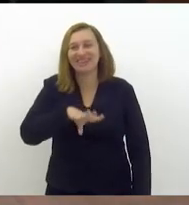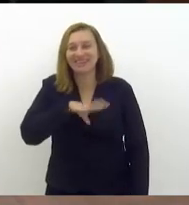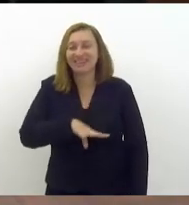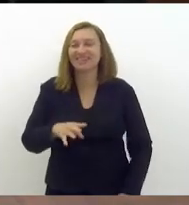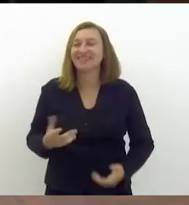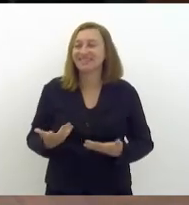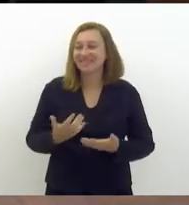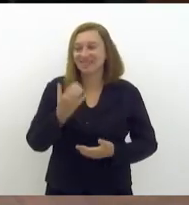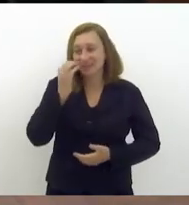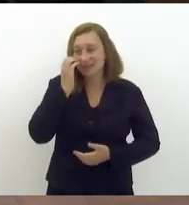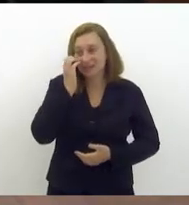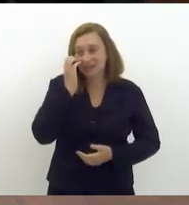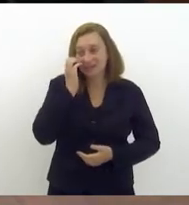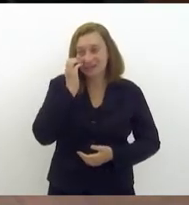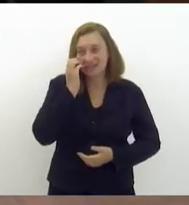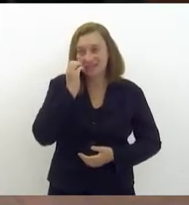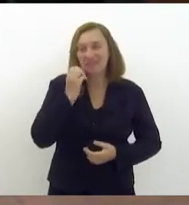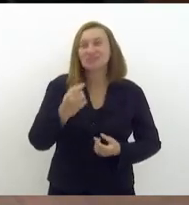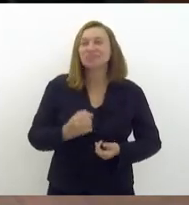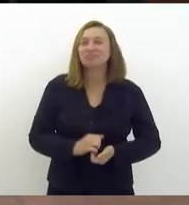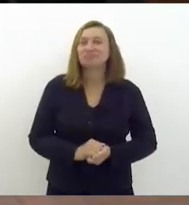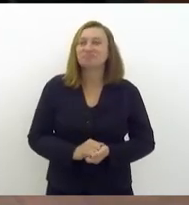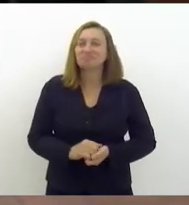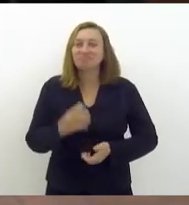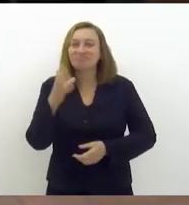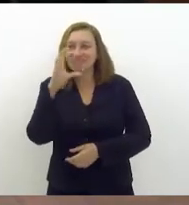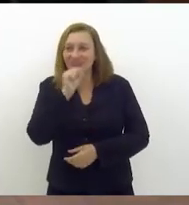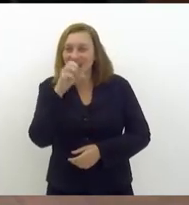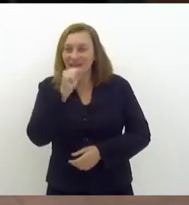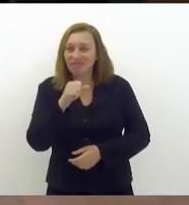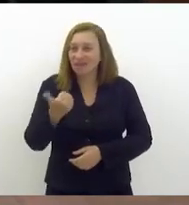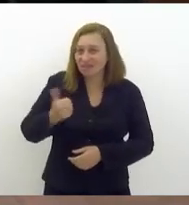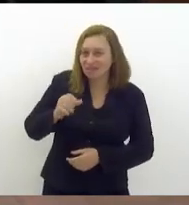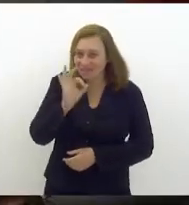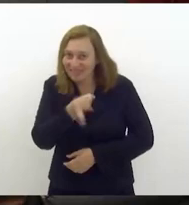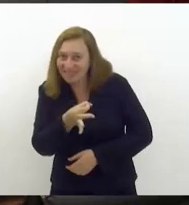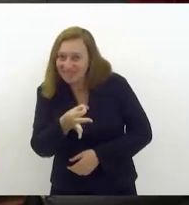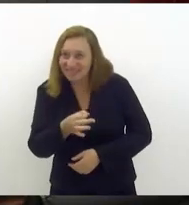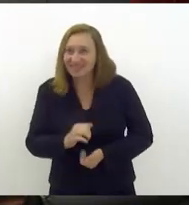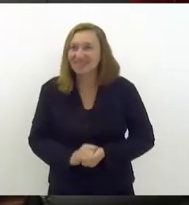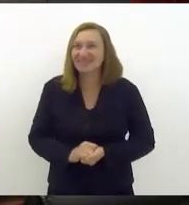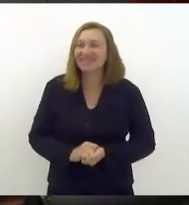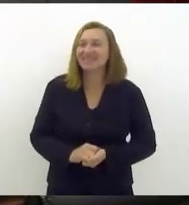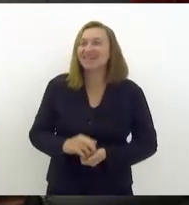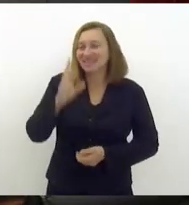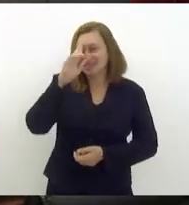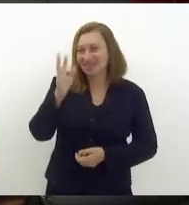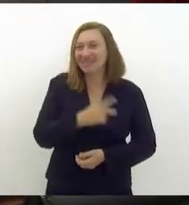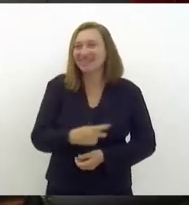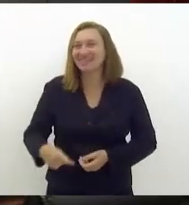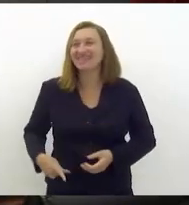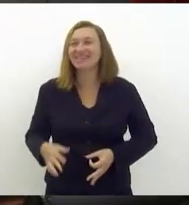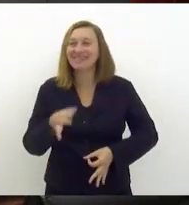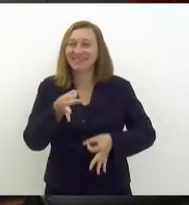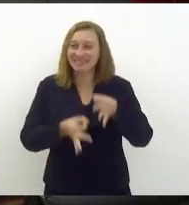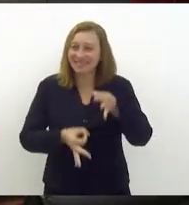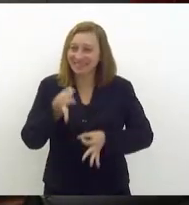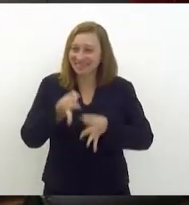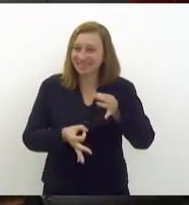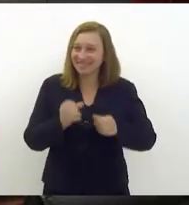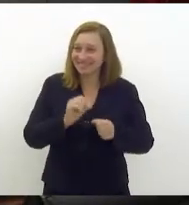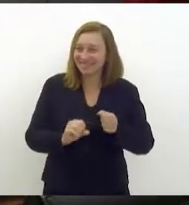que você possa ir nessa audiência sábado às 11 horas correto o senhor presidente apenas é para fazer justiça